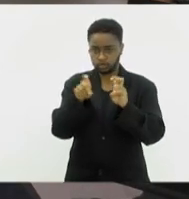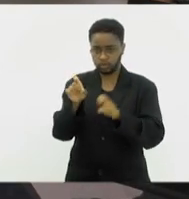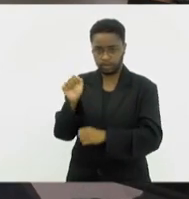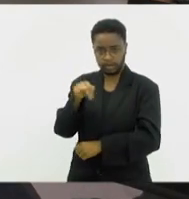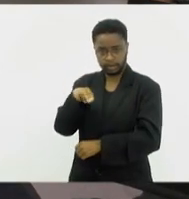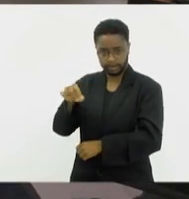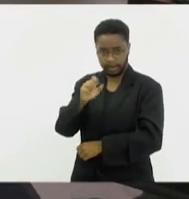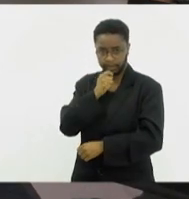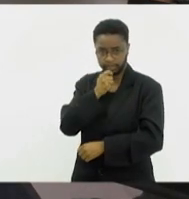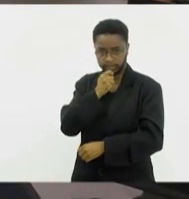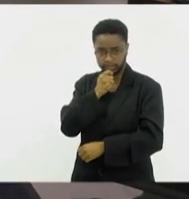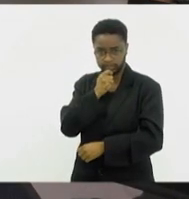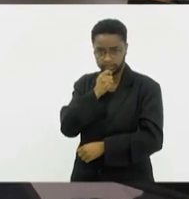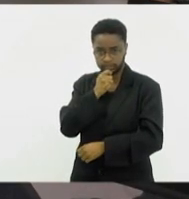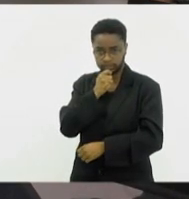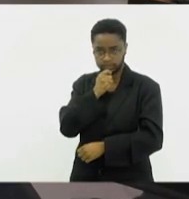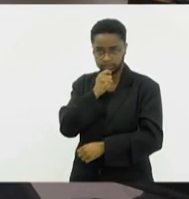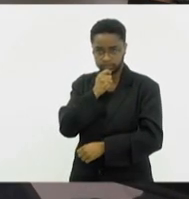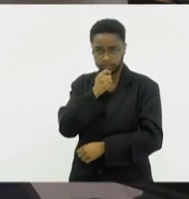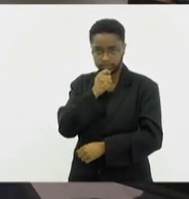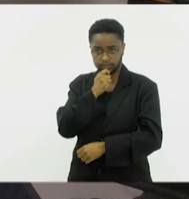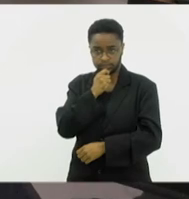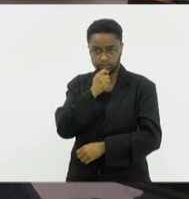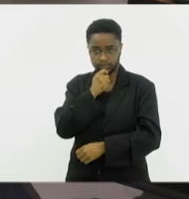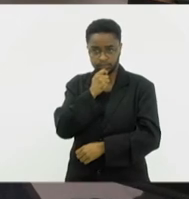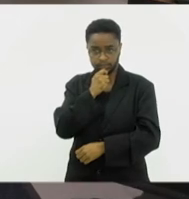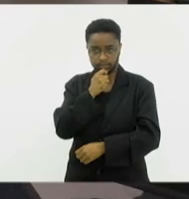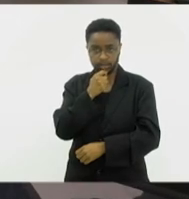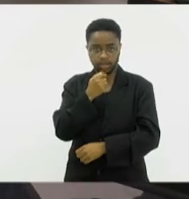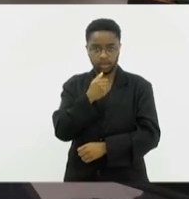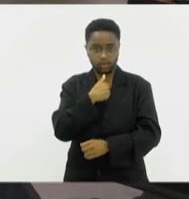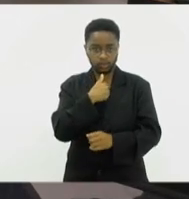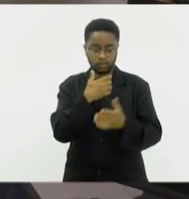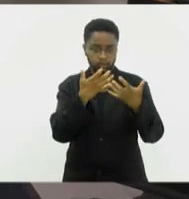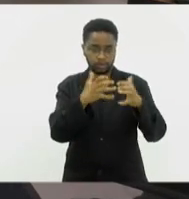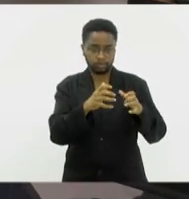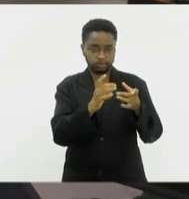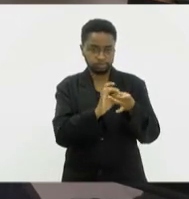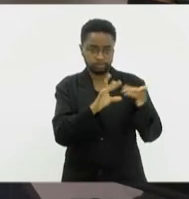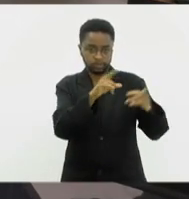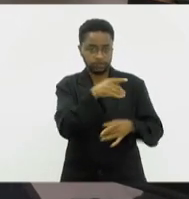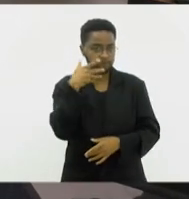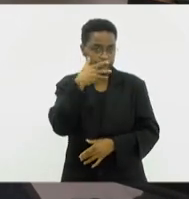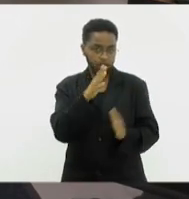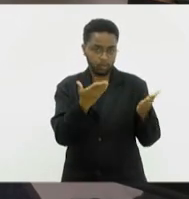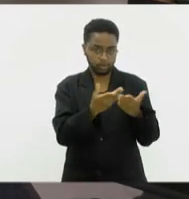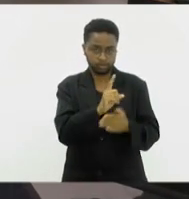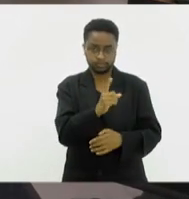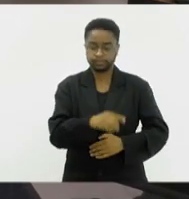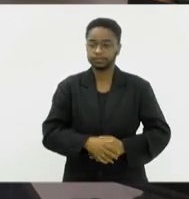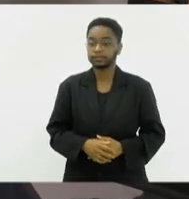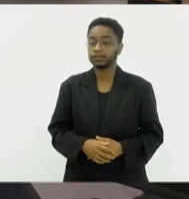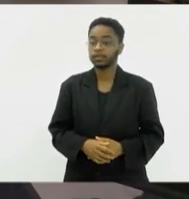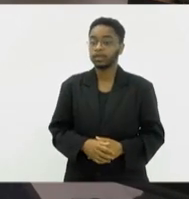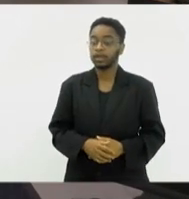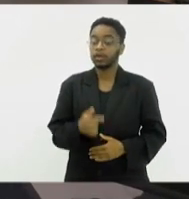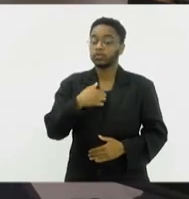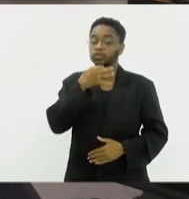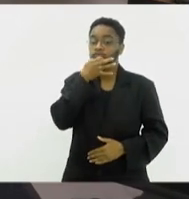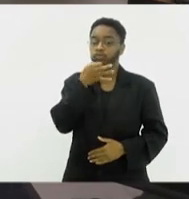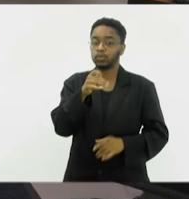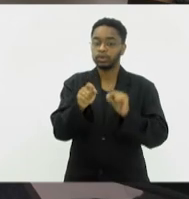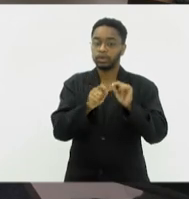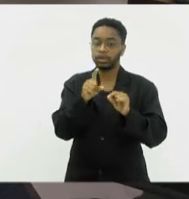da senhora Anne? Que aí eu vou indeferir a palavra da senhora a partir de agora. Ah, okay? Eu queria fazer uma sugestão, então... De